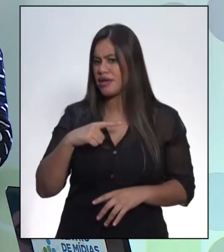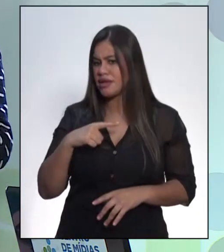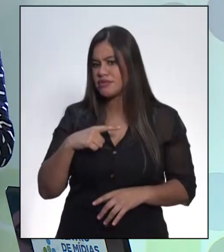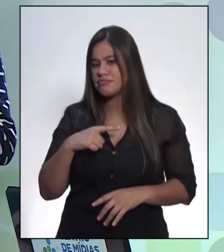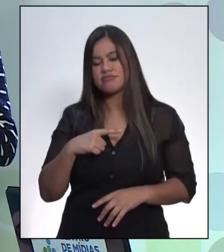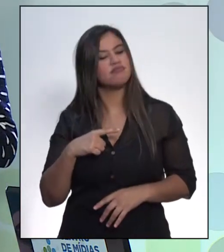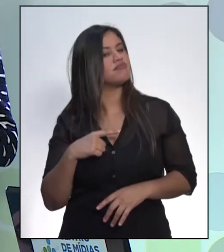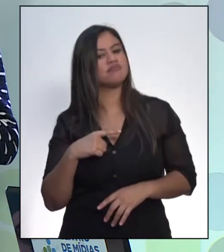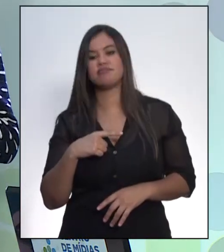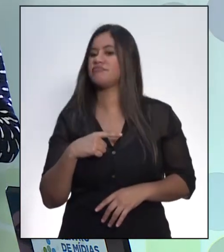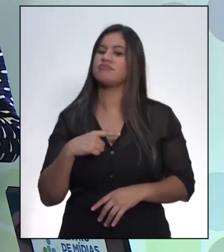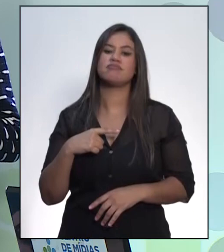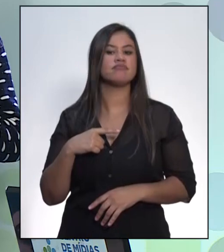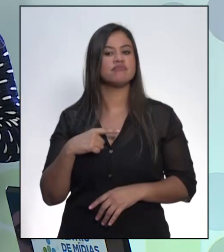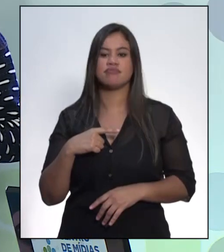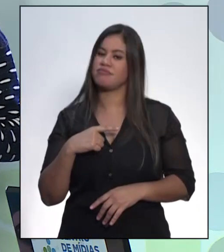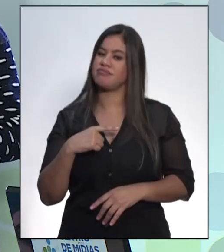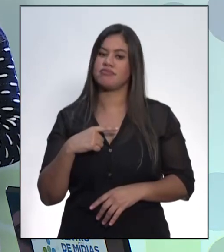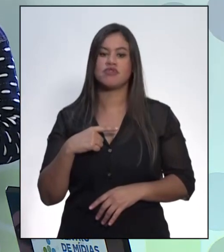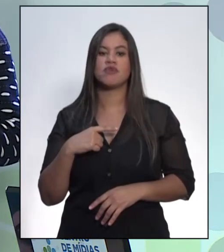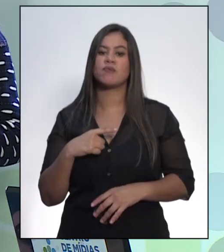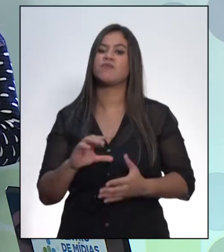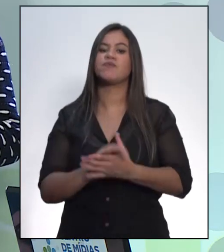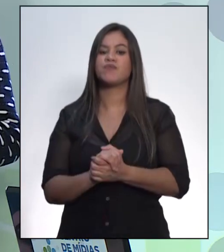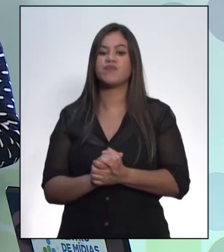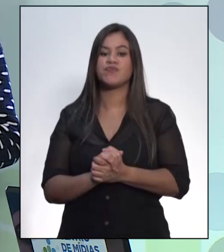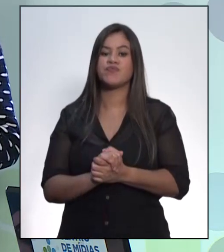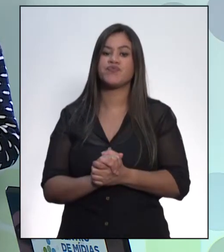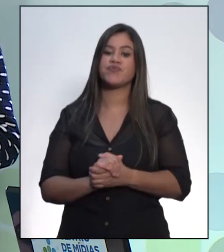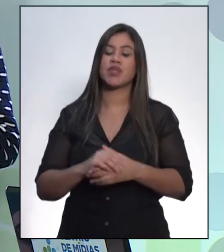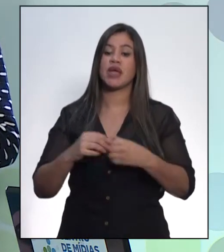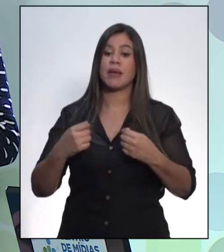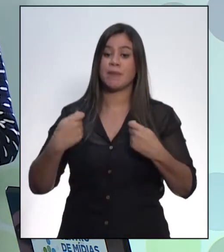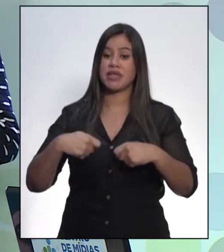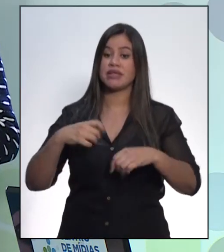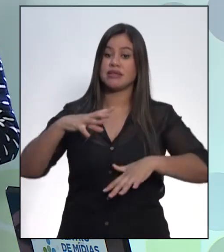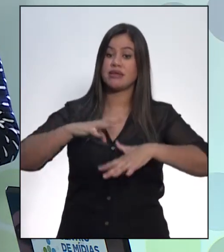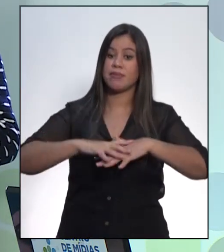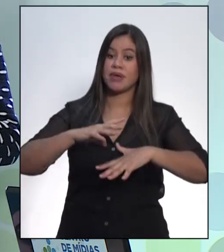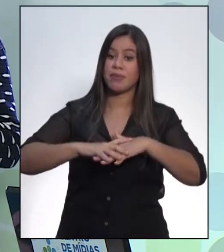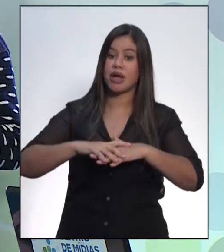Não, não é todo mundo que participa. Para participar do cálculo